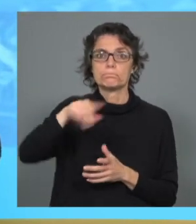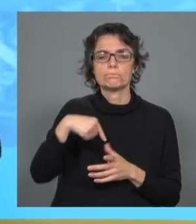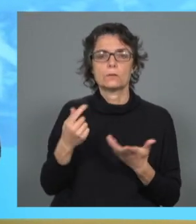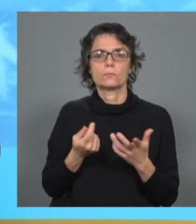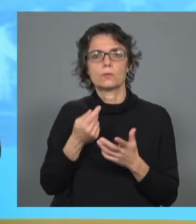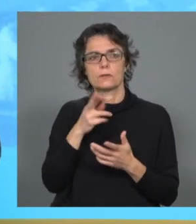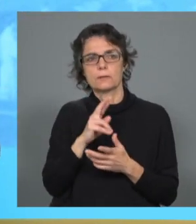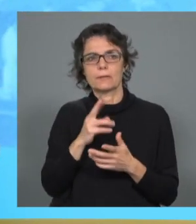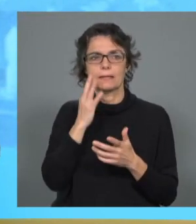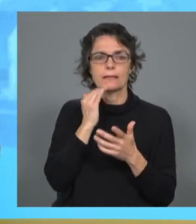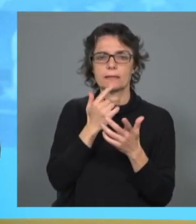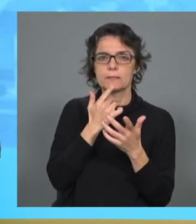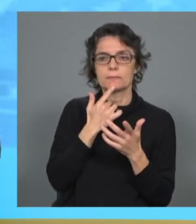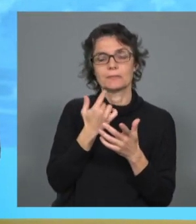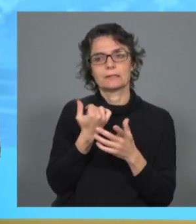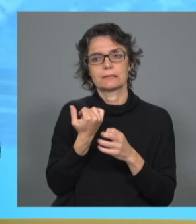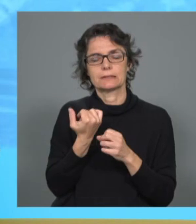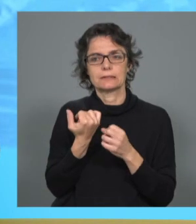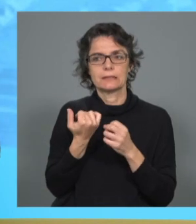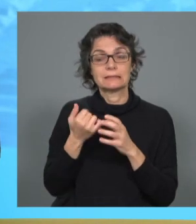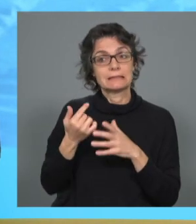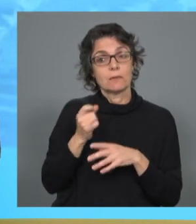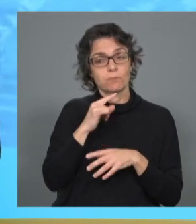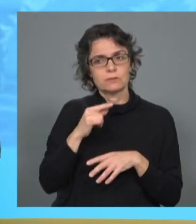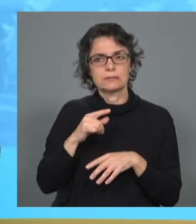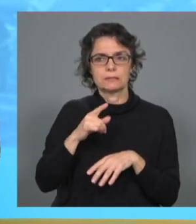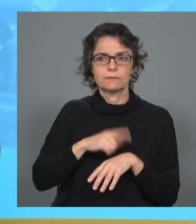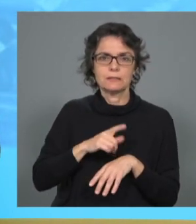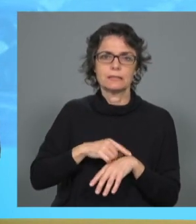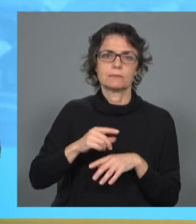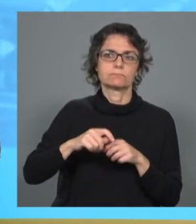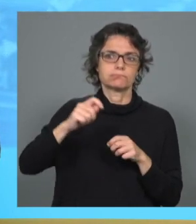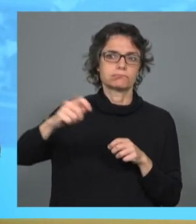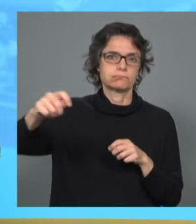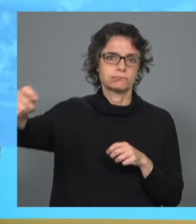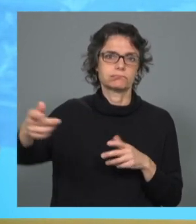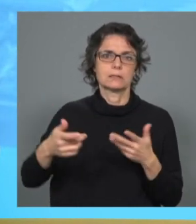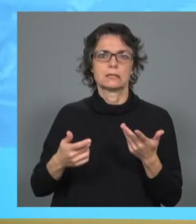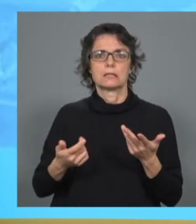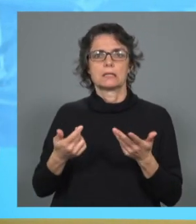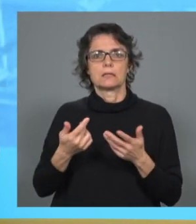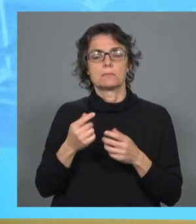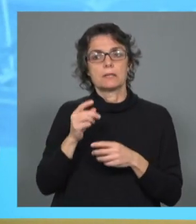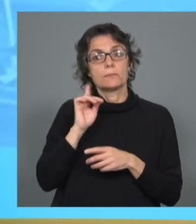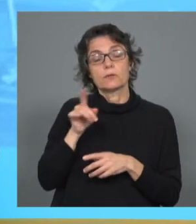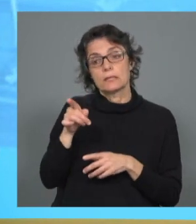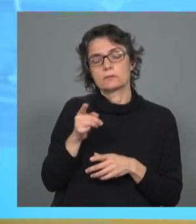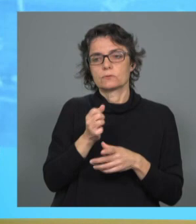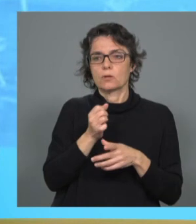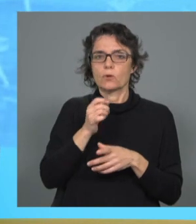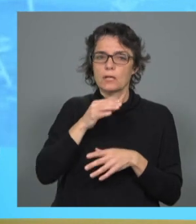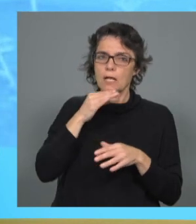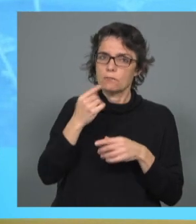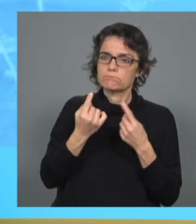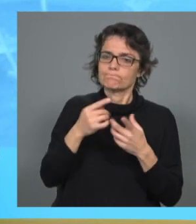pessoas a perceber que se calhar não vai ser assim tão rápido e que, portanto, se calhar têm que encontrar aqui algumas soluções de estabilidade para